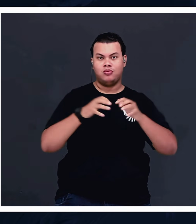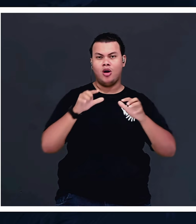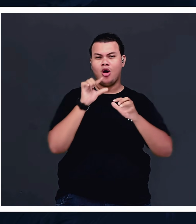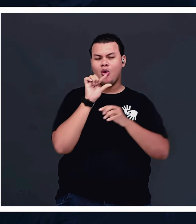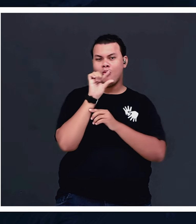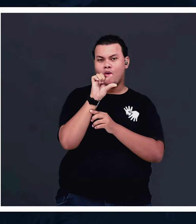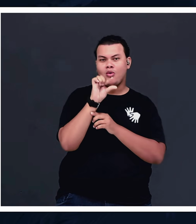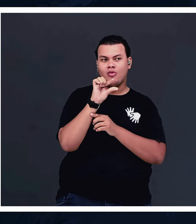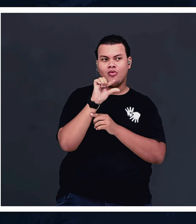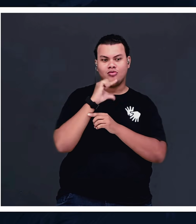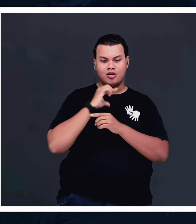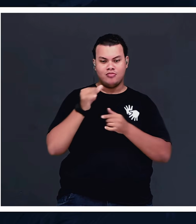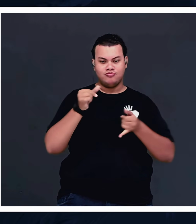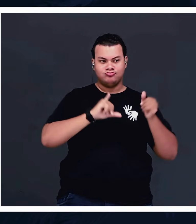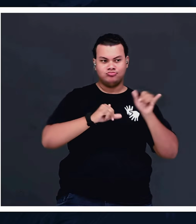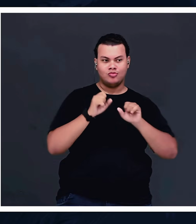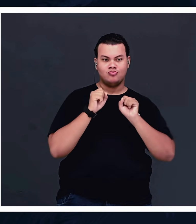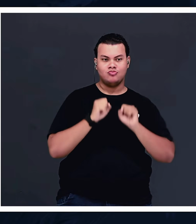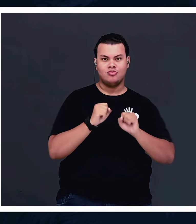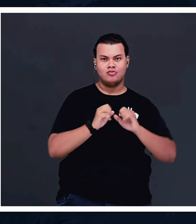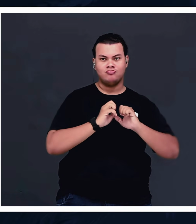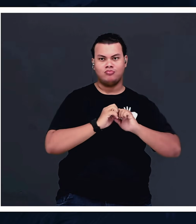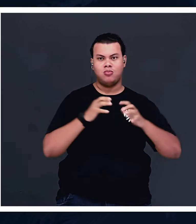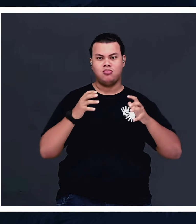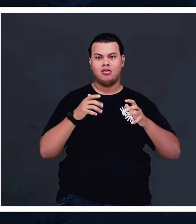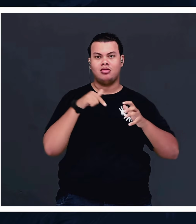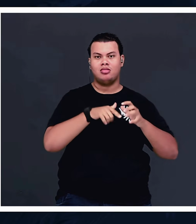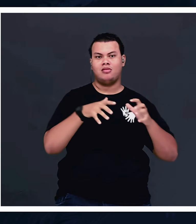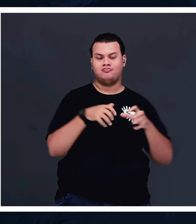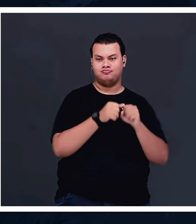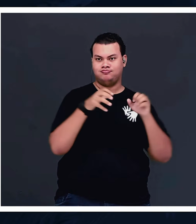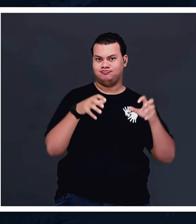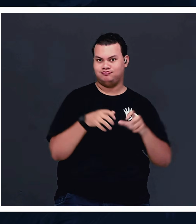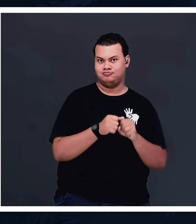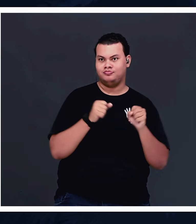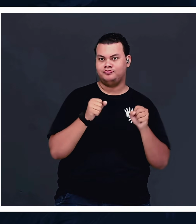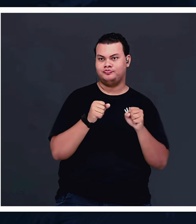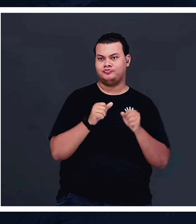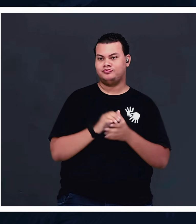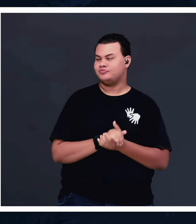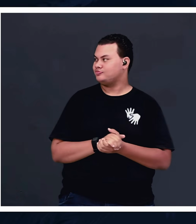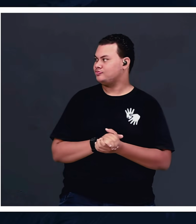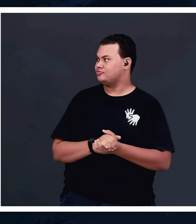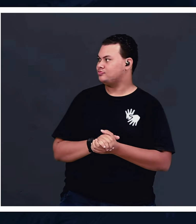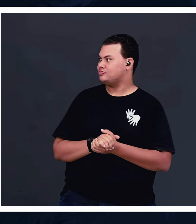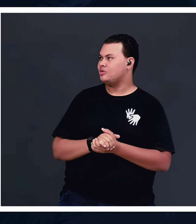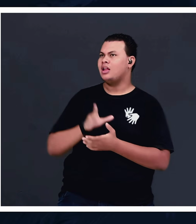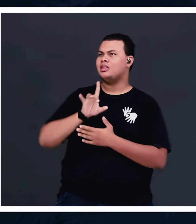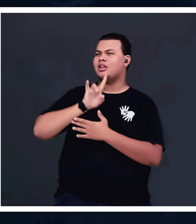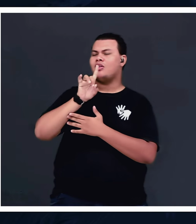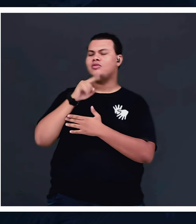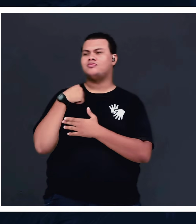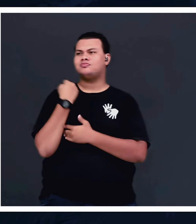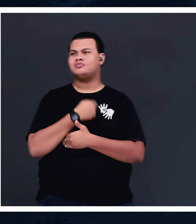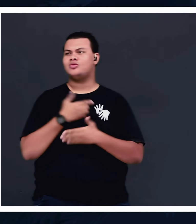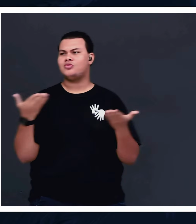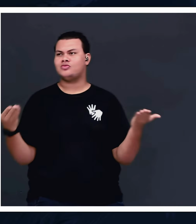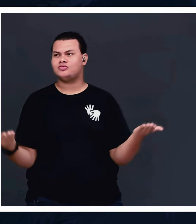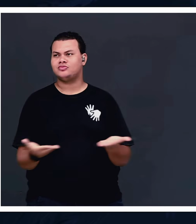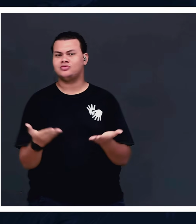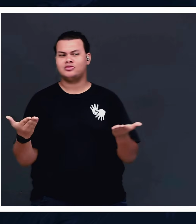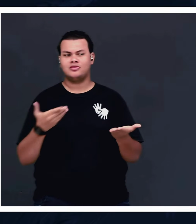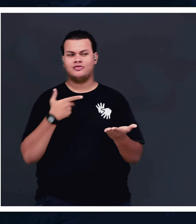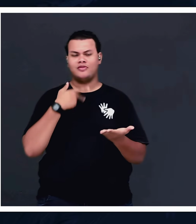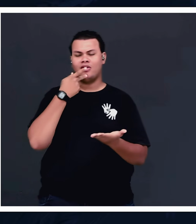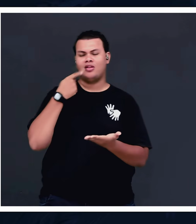pouco de fermento leveda toda a massa. Deus querido, vem falar conosco, meu Deus.